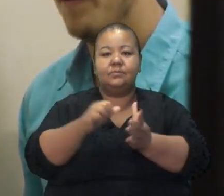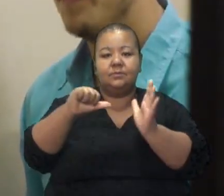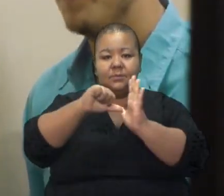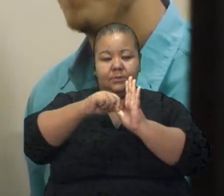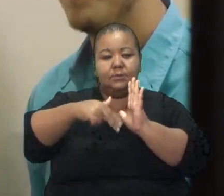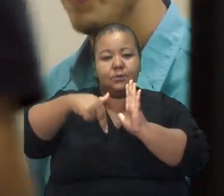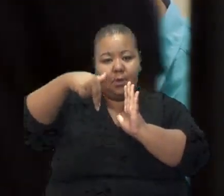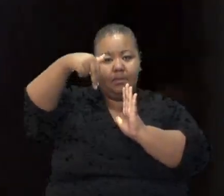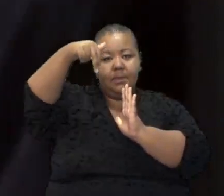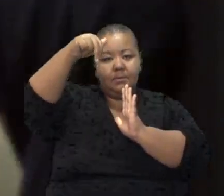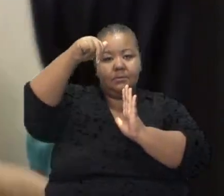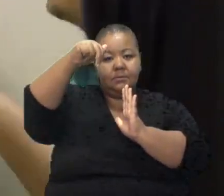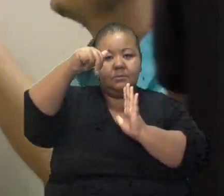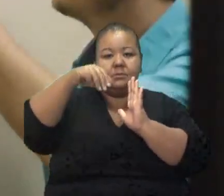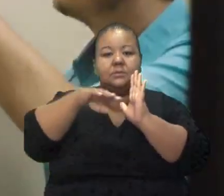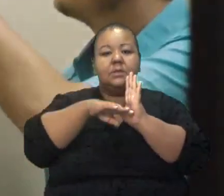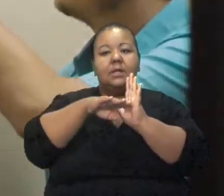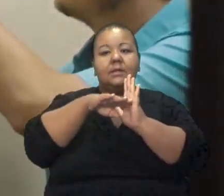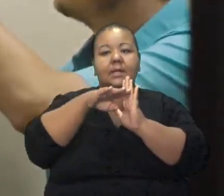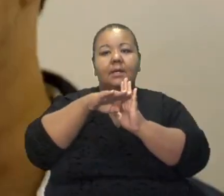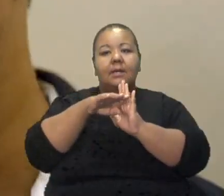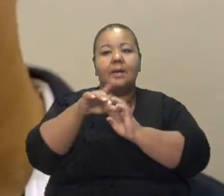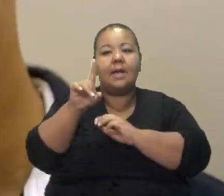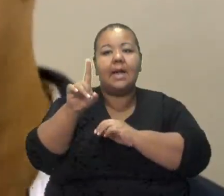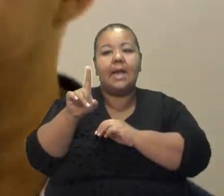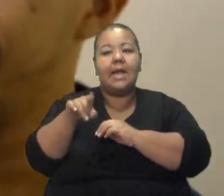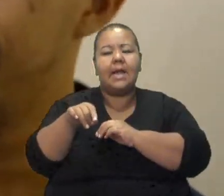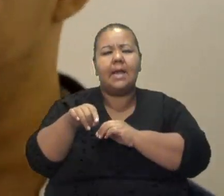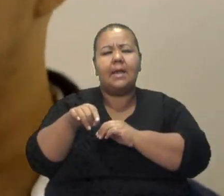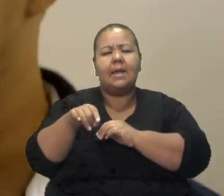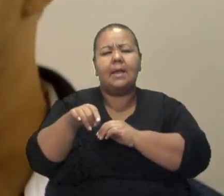Sobe. Sobe. Andar.